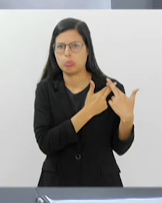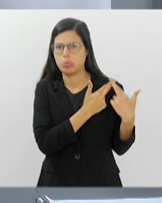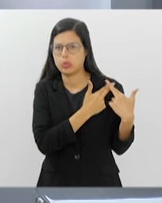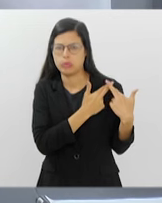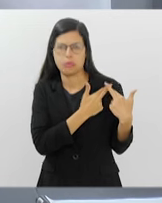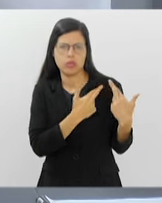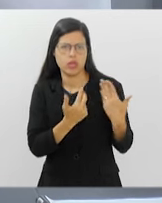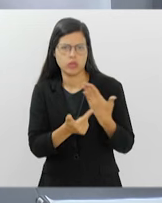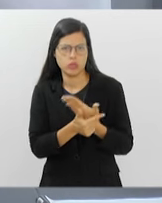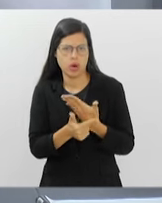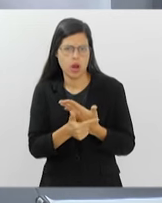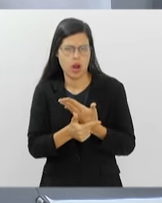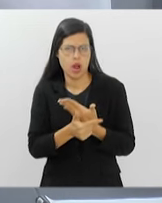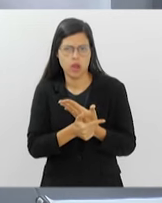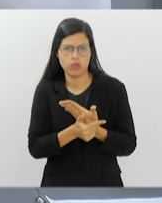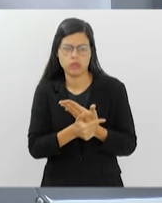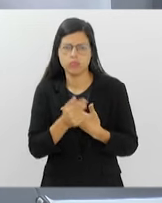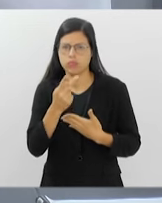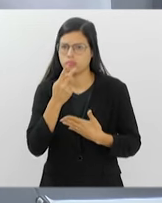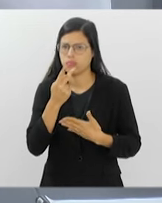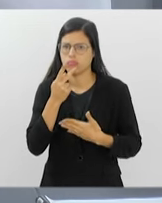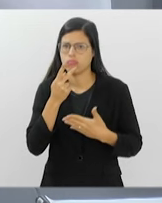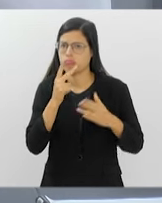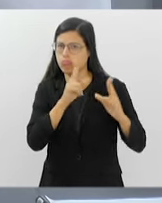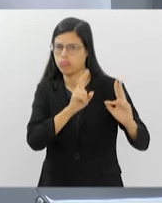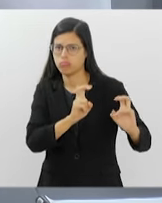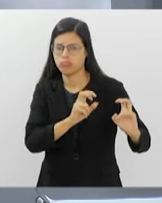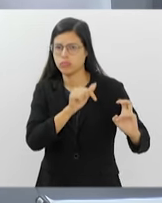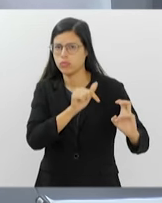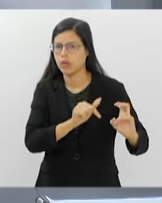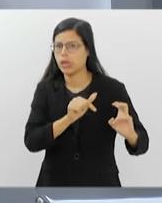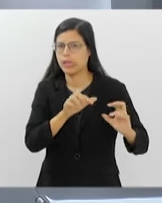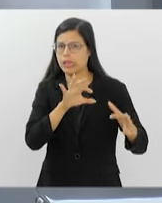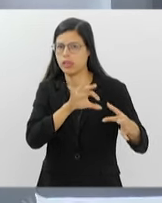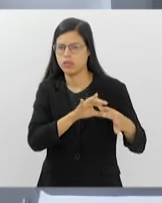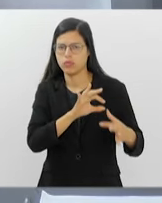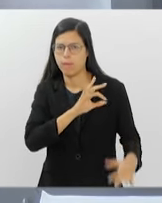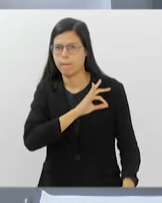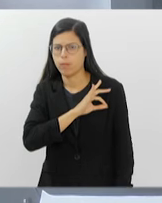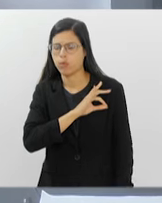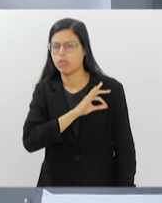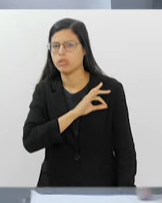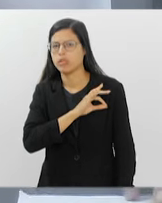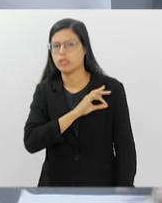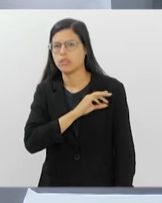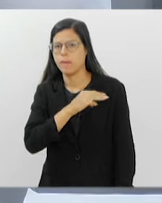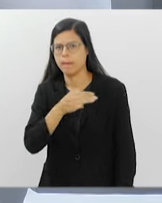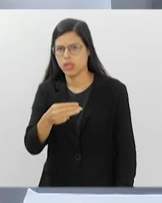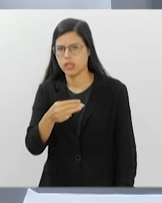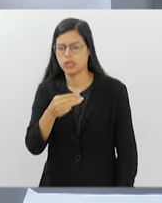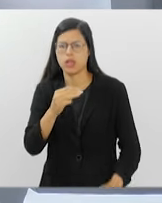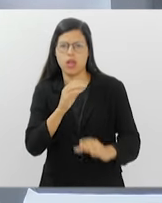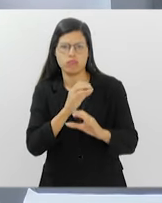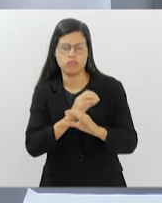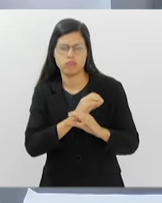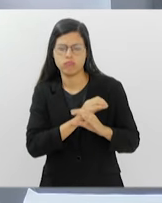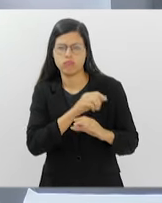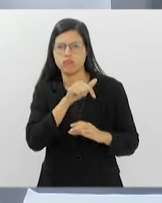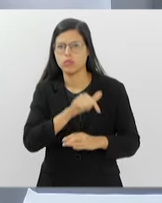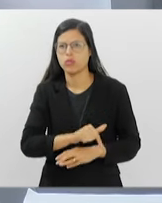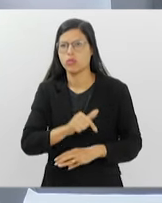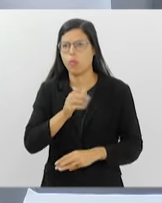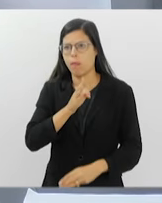porque ele julga que essas questões TM a ver com a polícia militar com a polícia civil bombeiros cultura